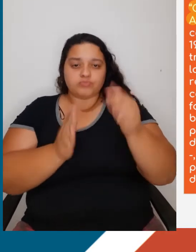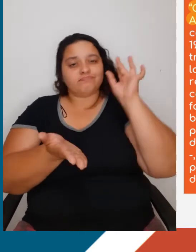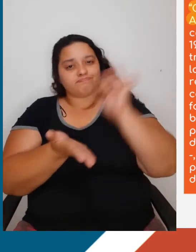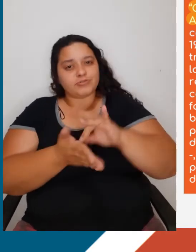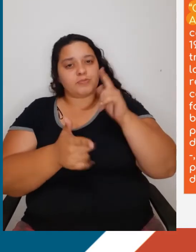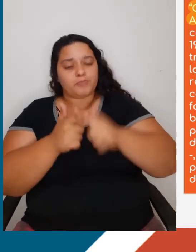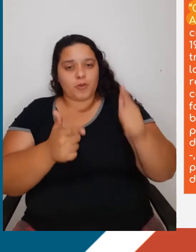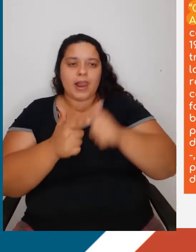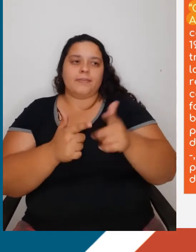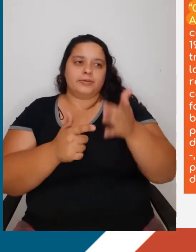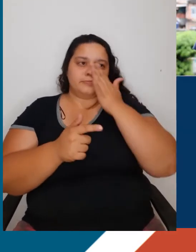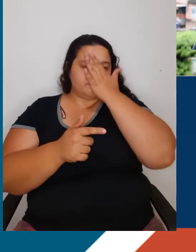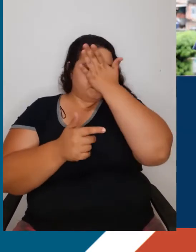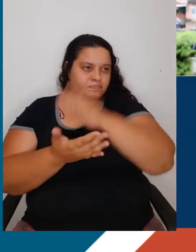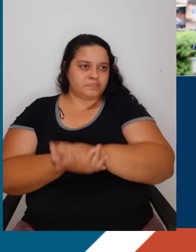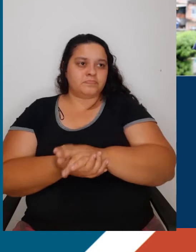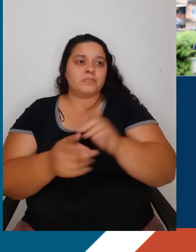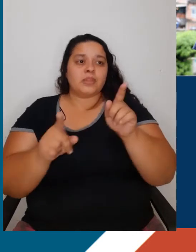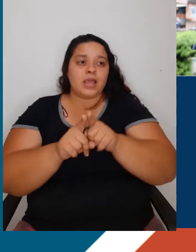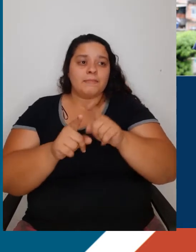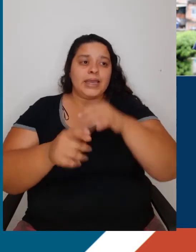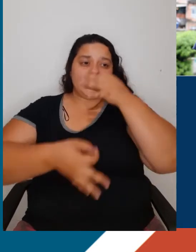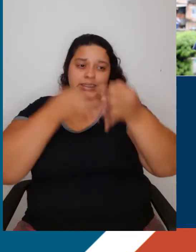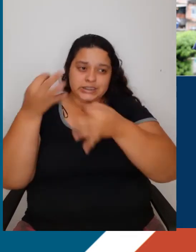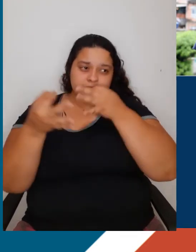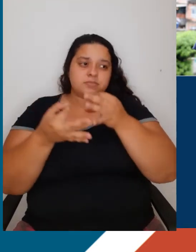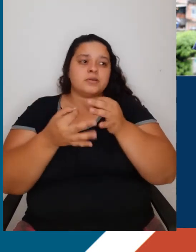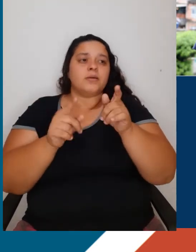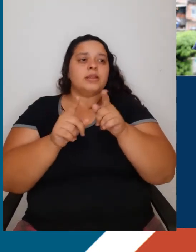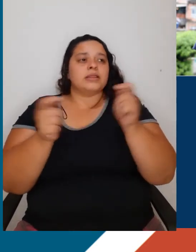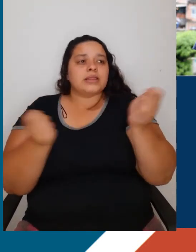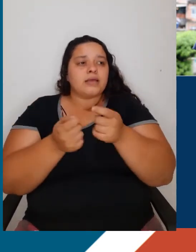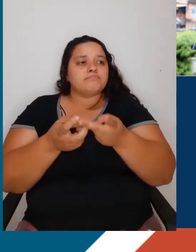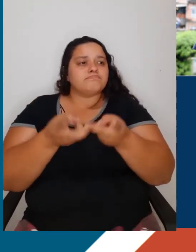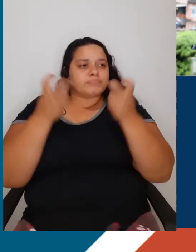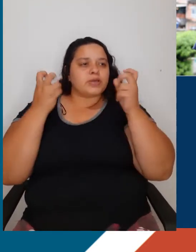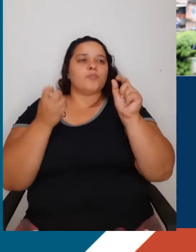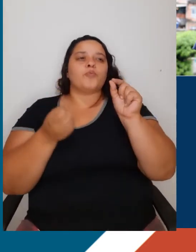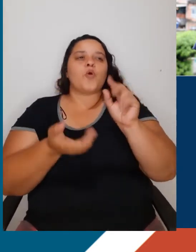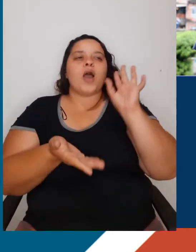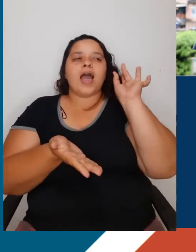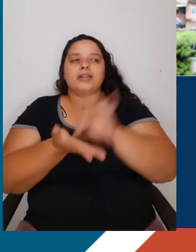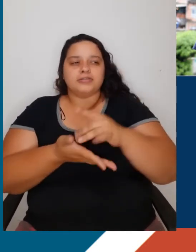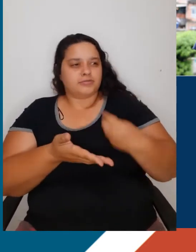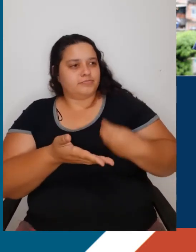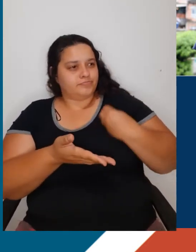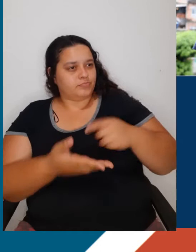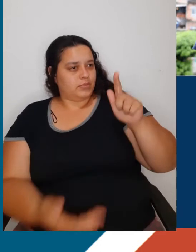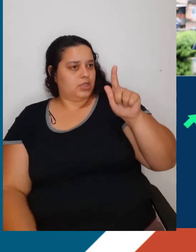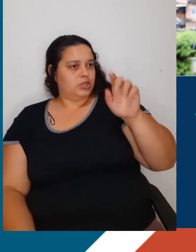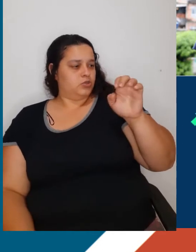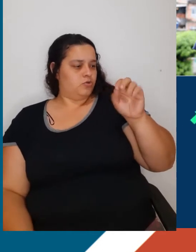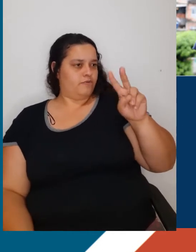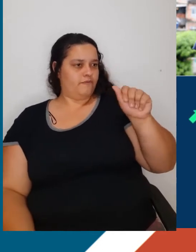reais a partir da ficção. Falando em crítica social, podemos observar agora um viés mais realista com os contos de